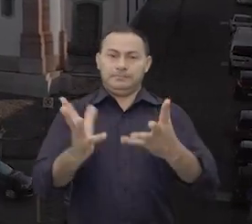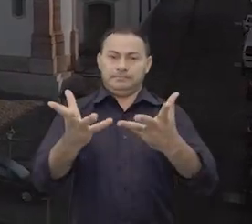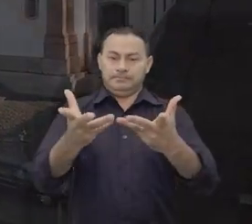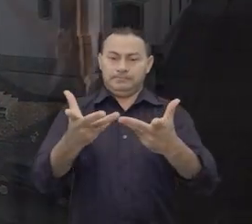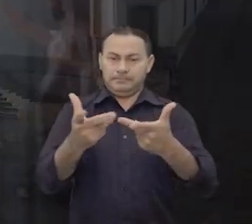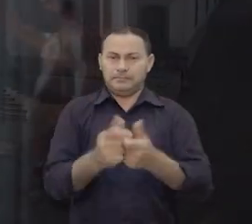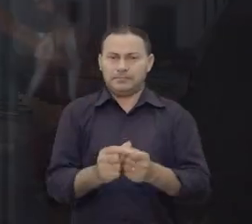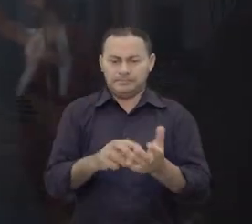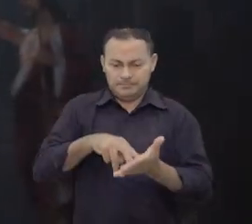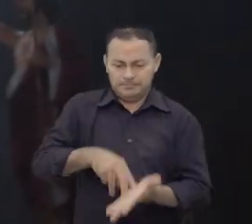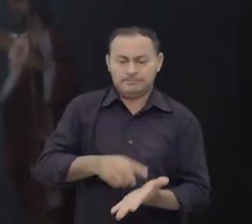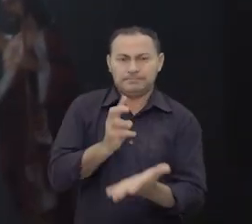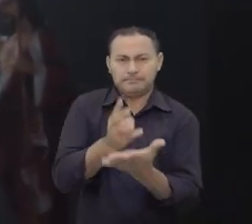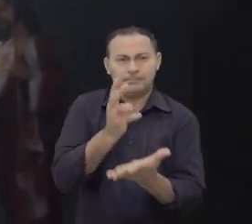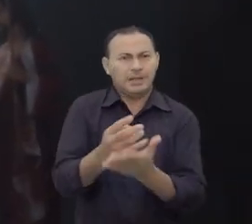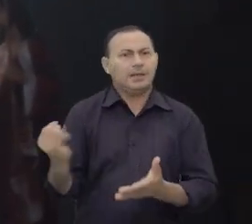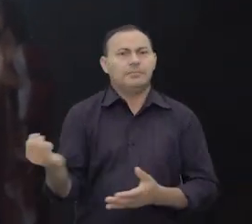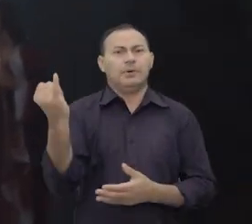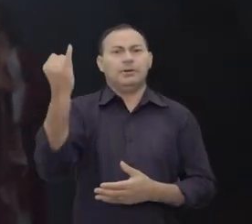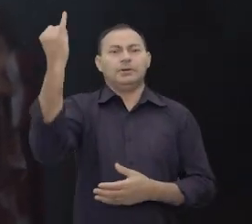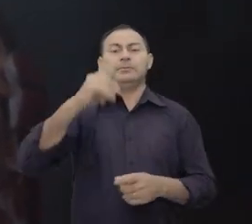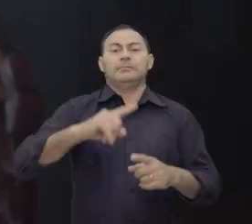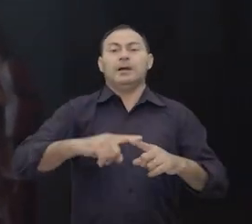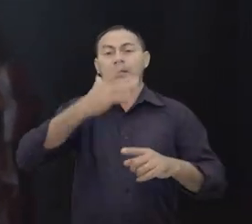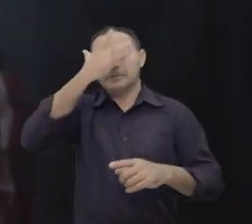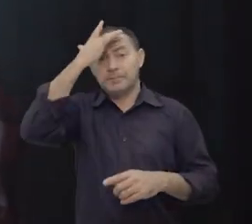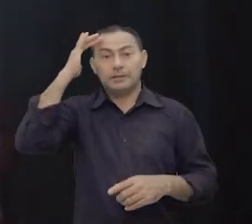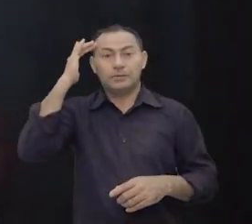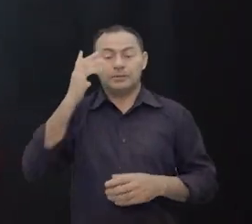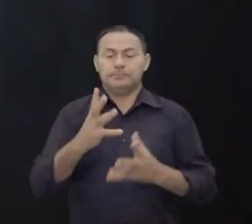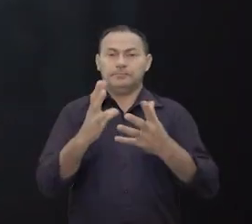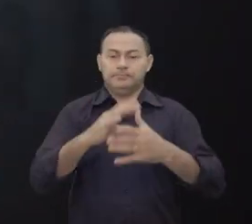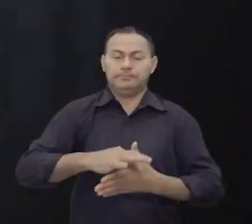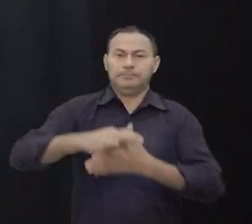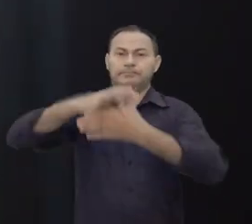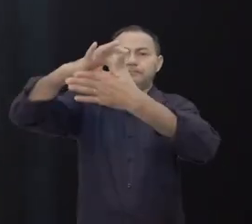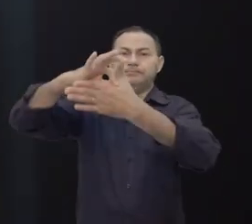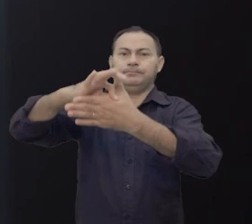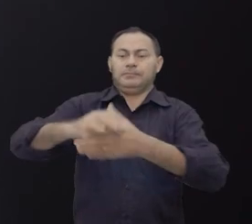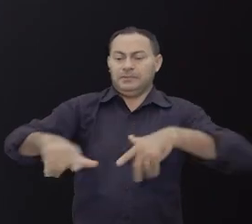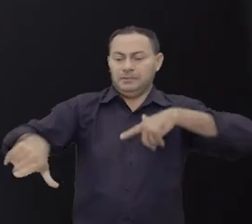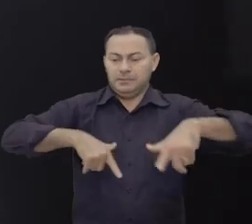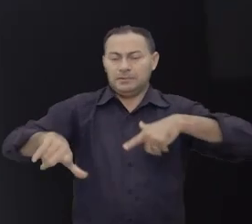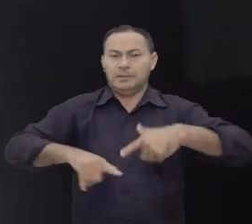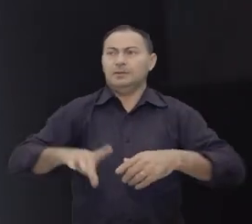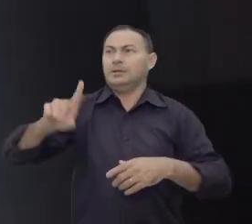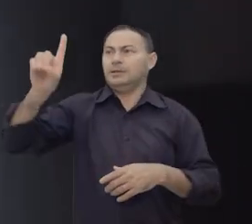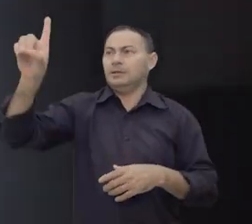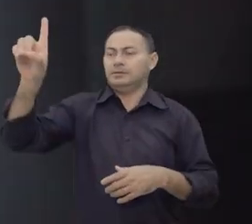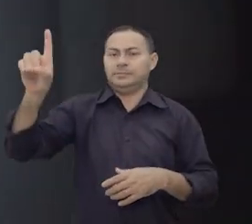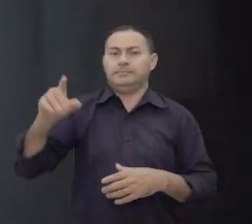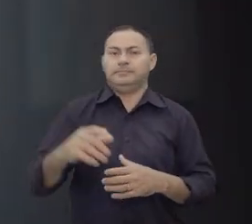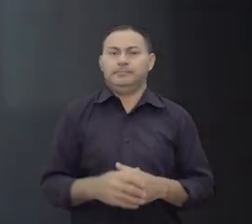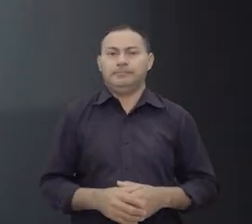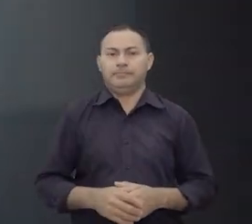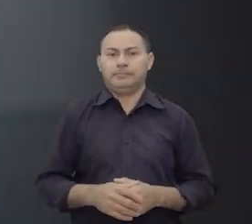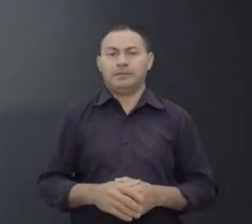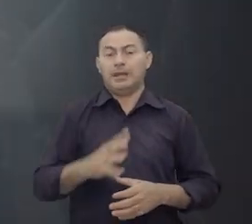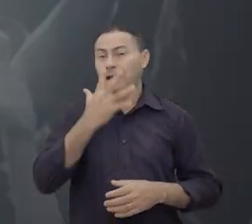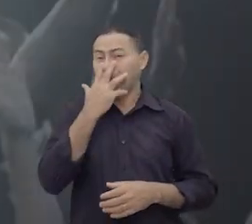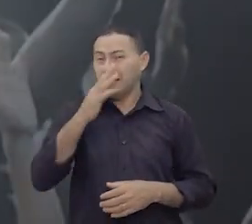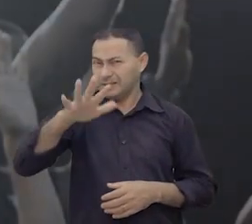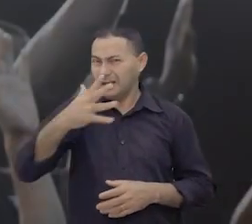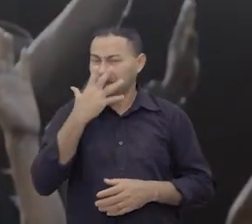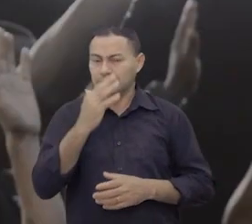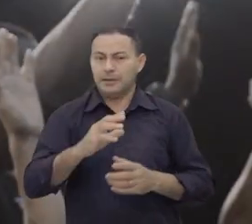Essa qualidade, a perseverança, é essencial nas pessoas que lideram no trabalho de Deus. Às